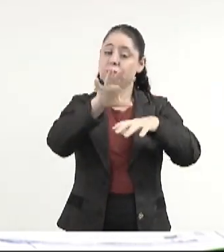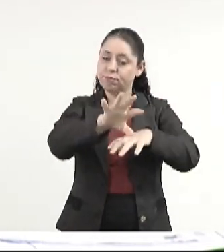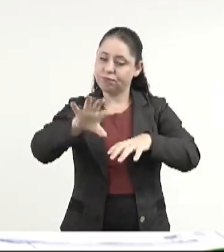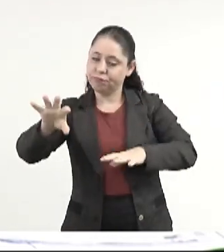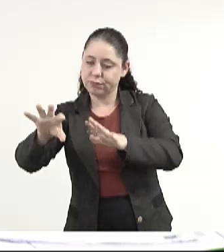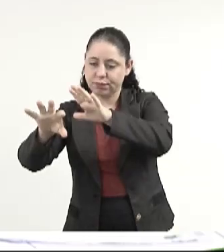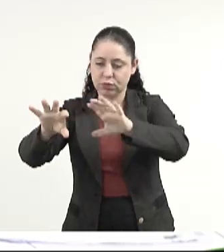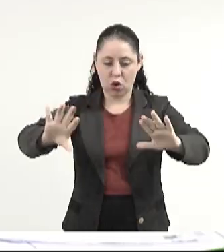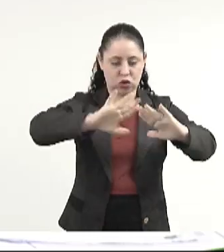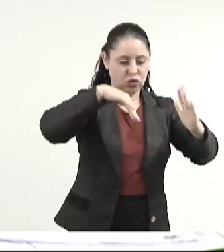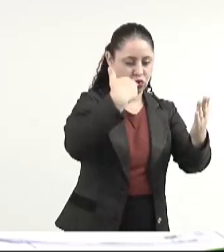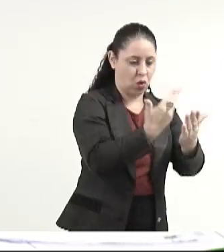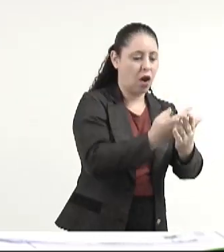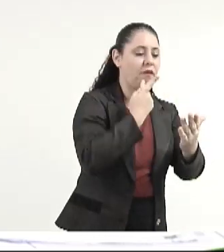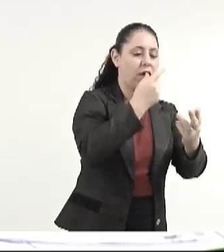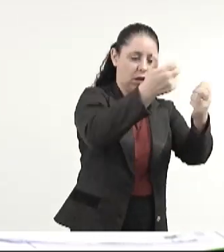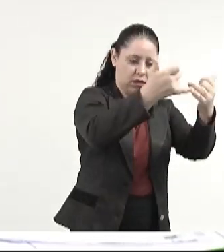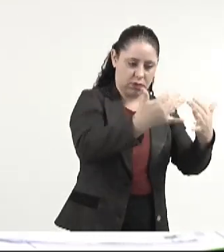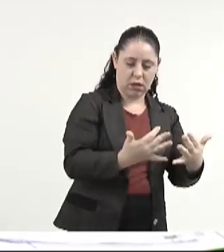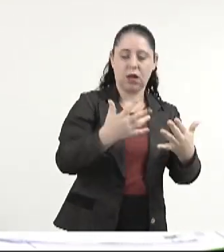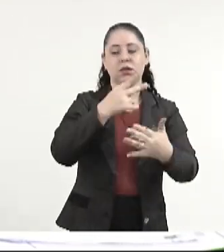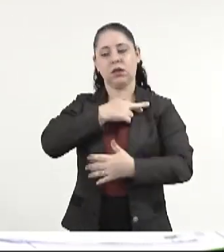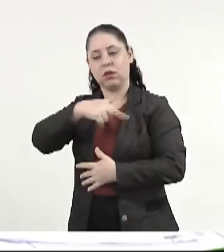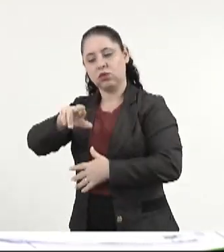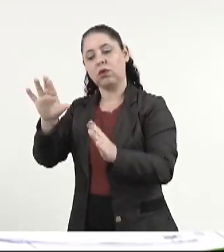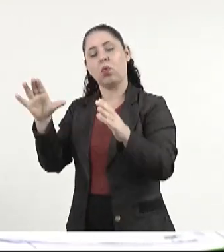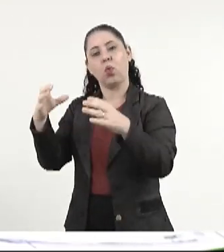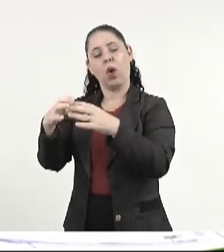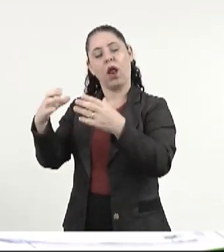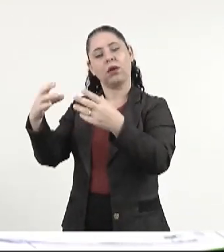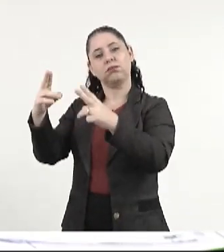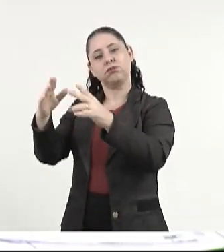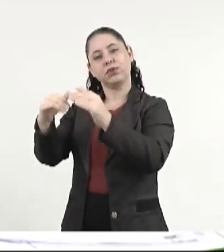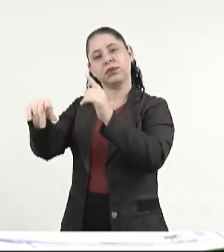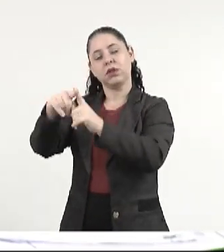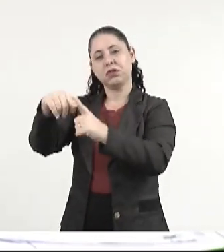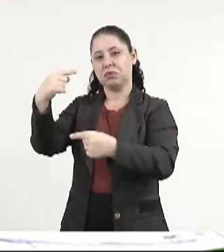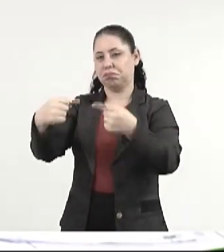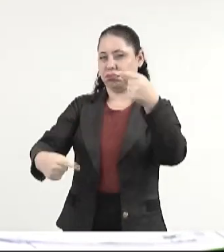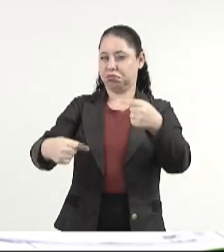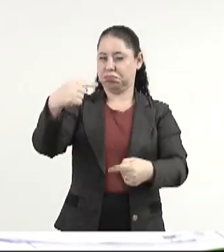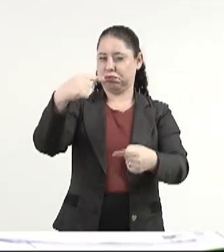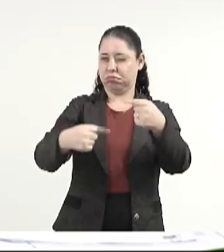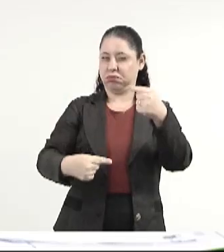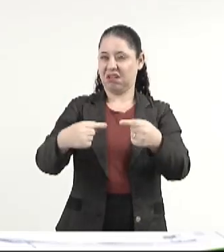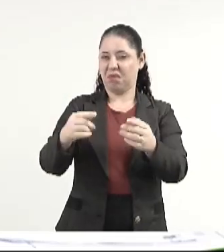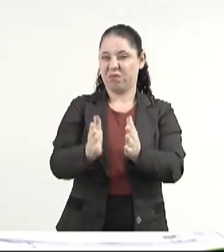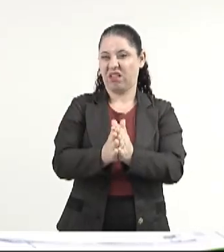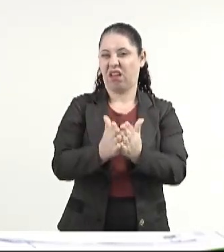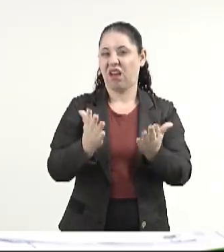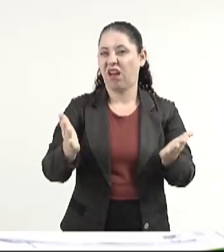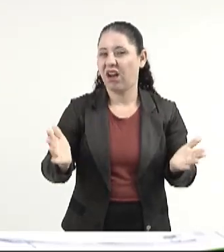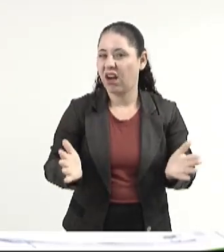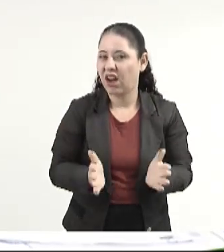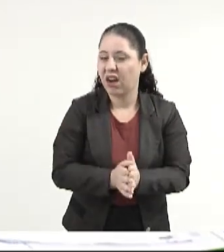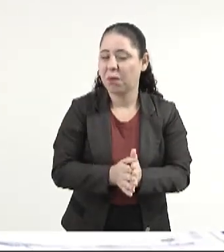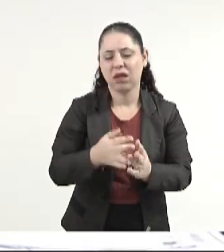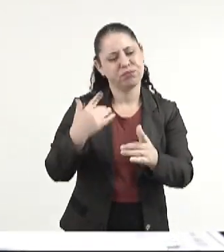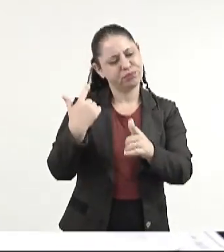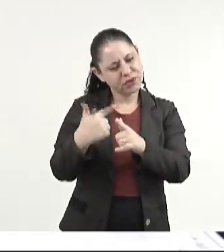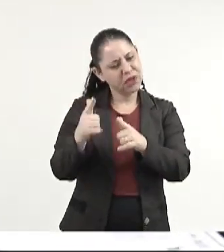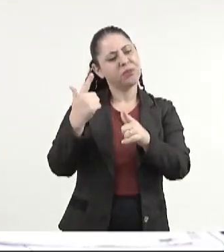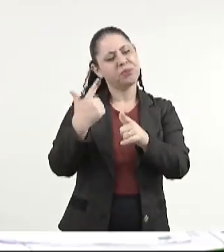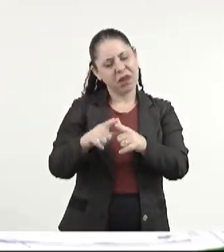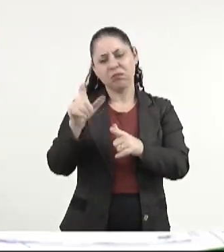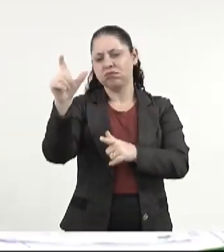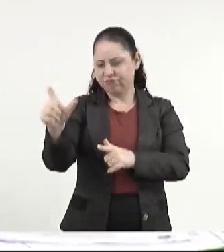separar isso, as falas, porque senão a gente generaliza e o espaço de debate fica mais empobrecido, né? Que há